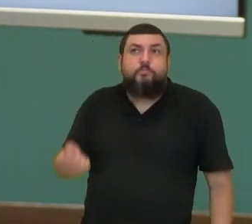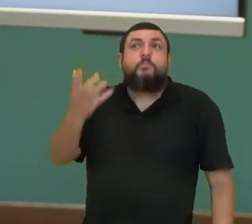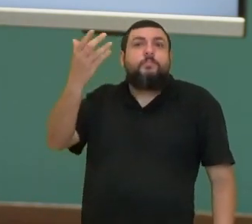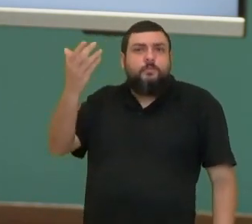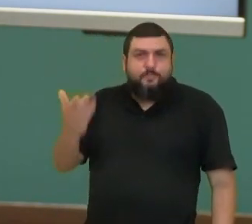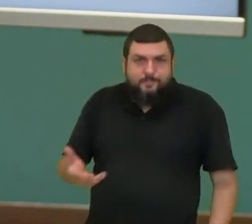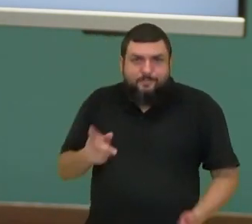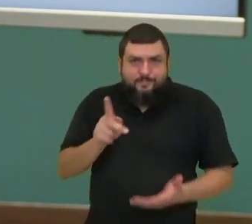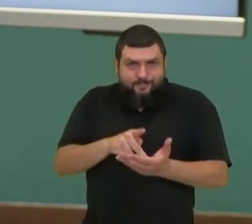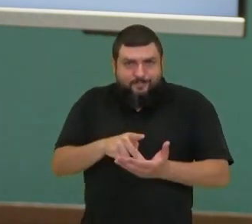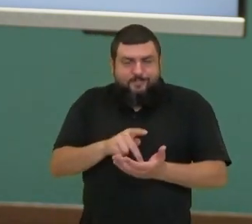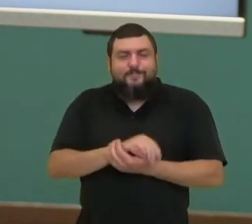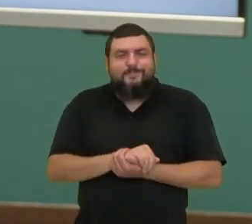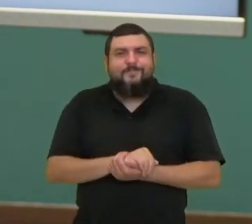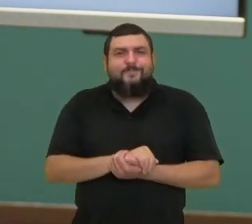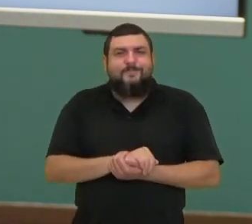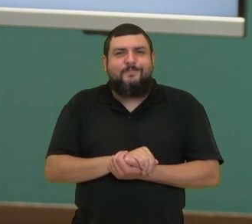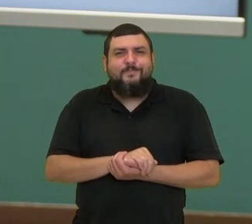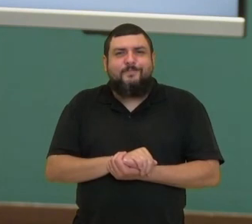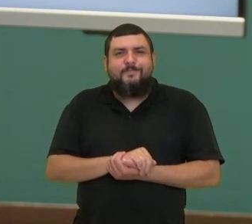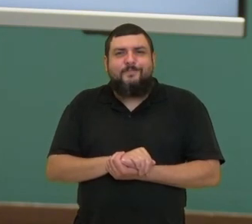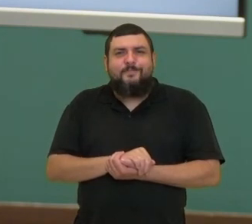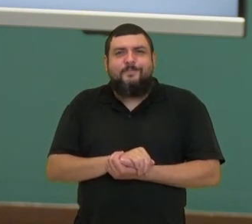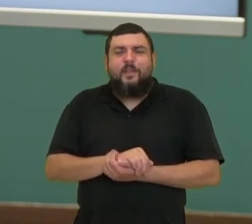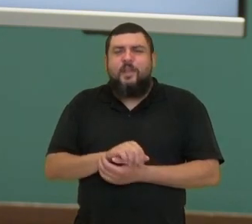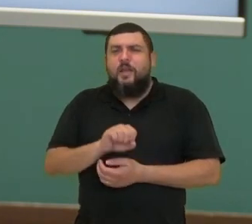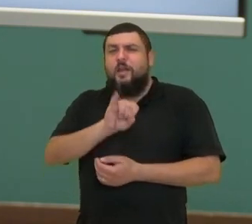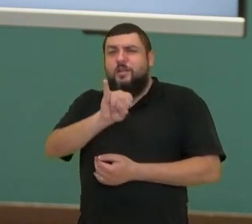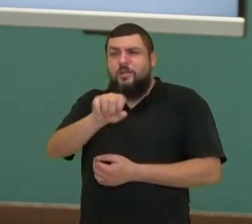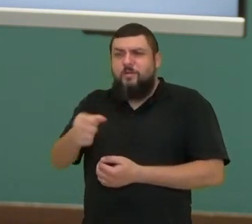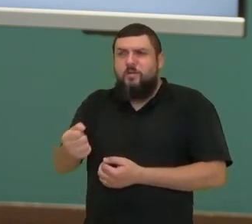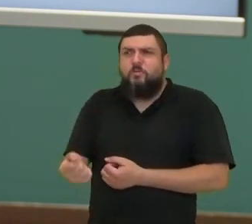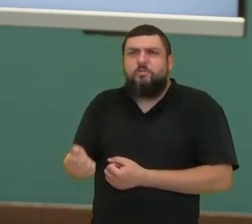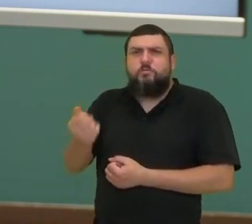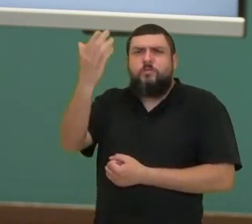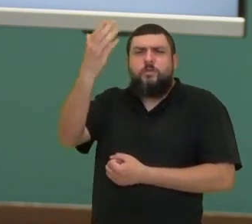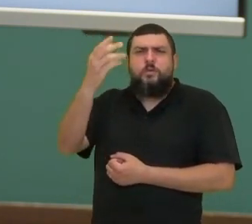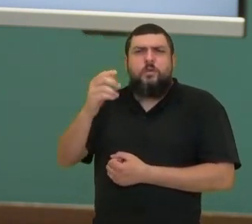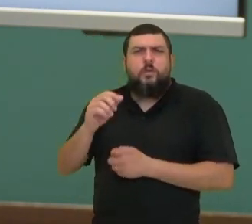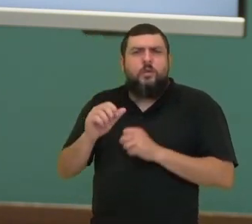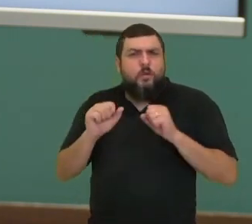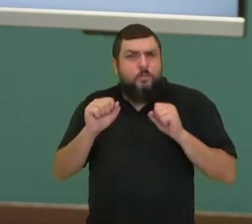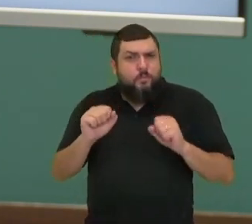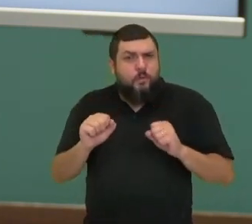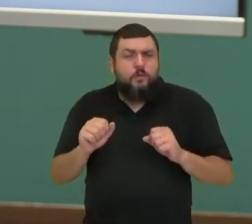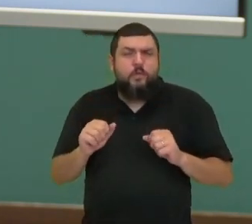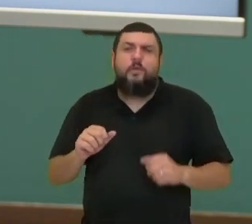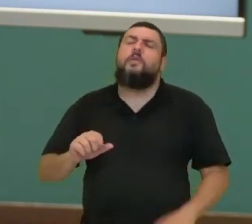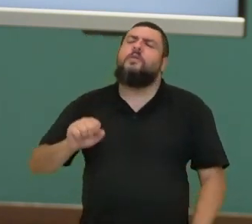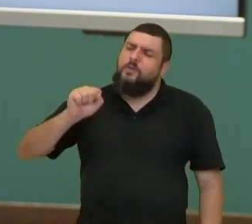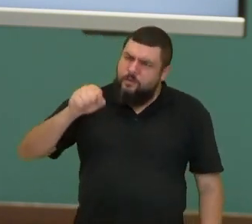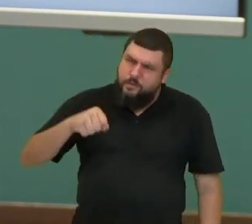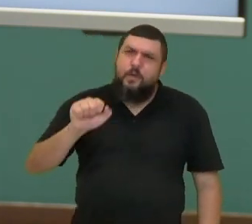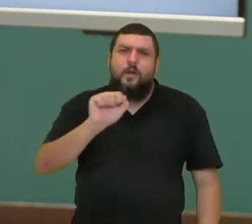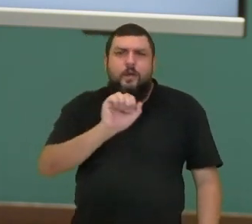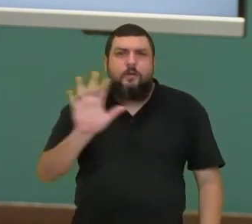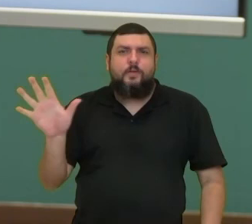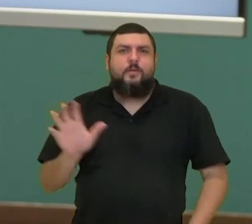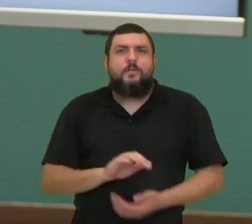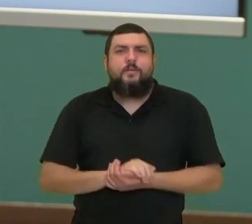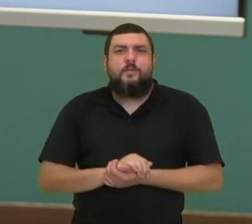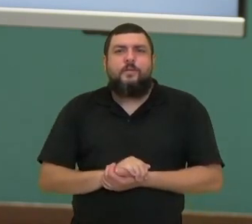mesmo? Então, se ele jogar, pode ocorrer a face 5? É claro que sim, né? Porque